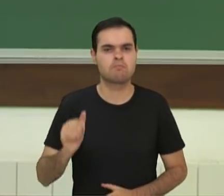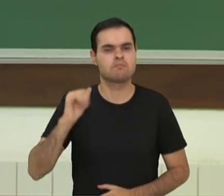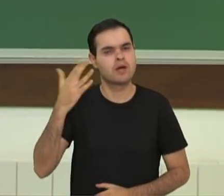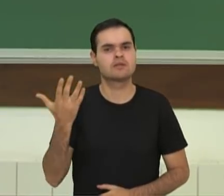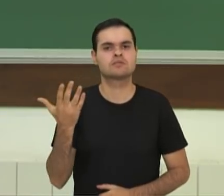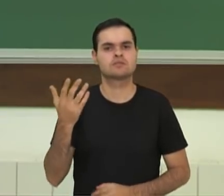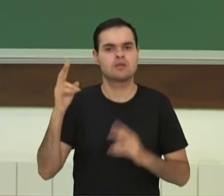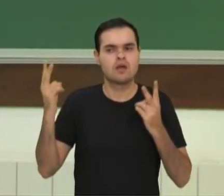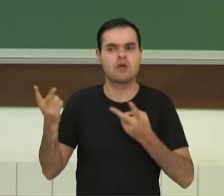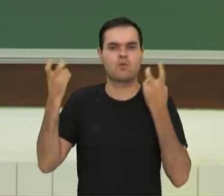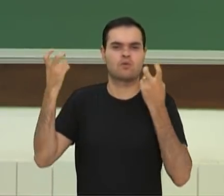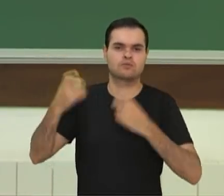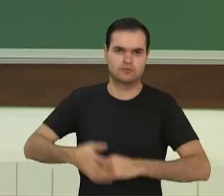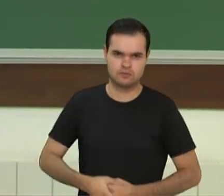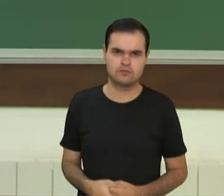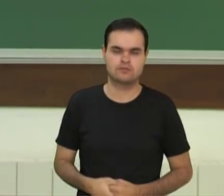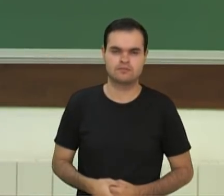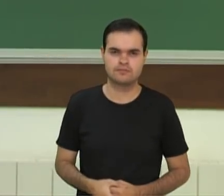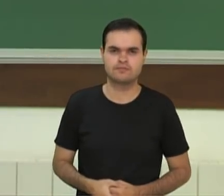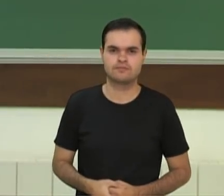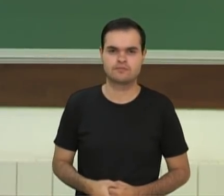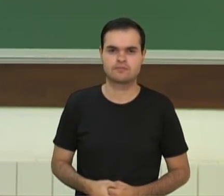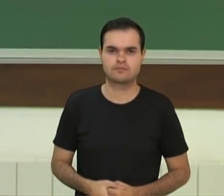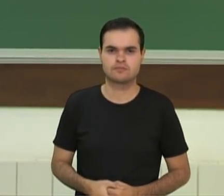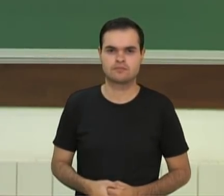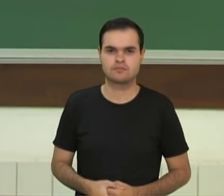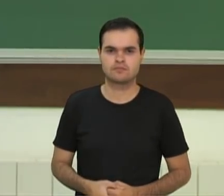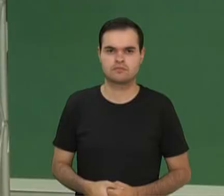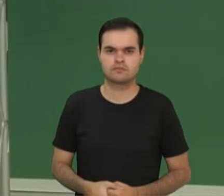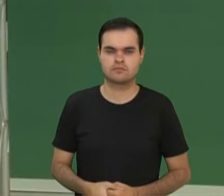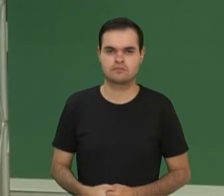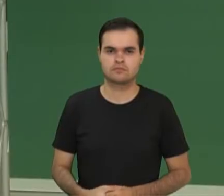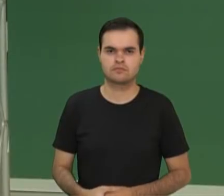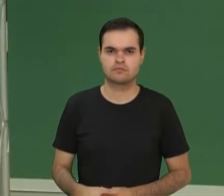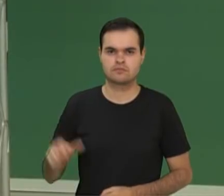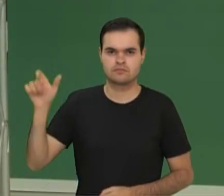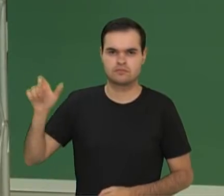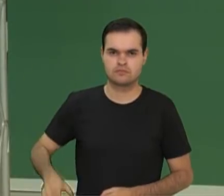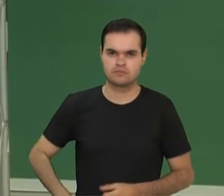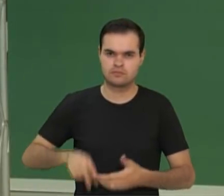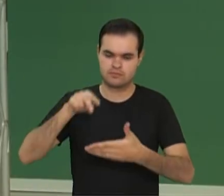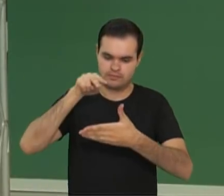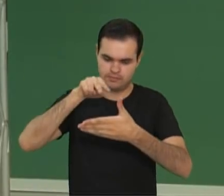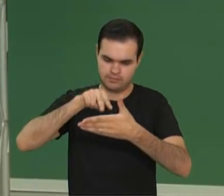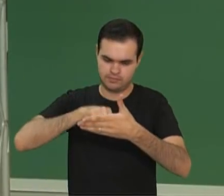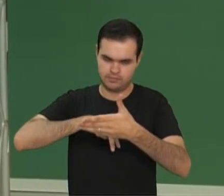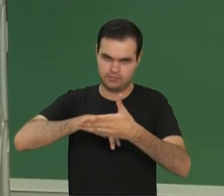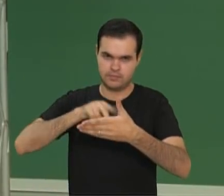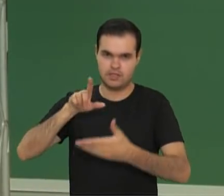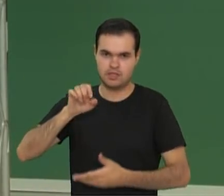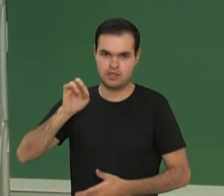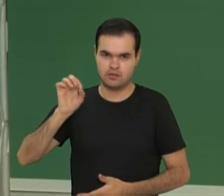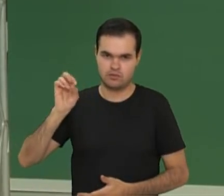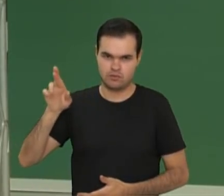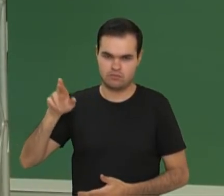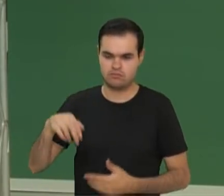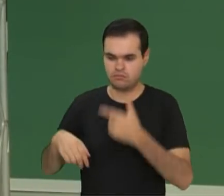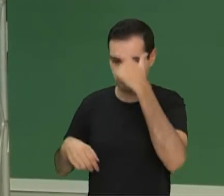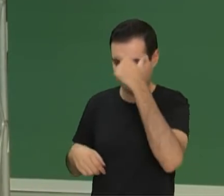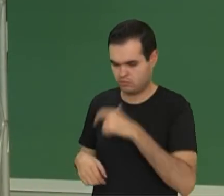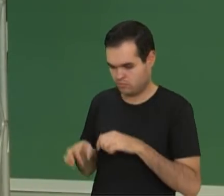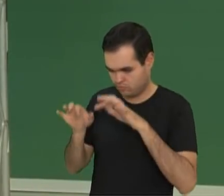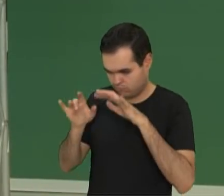mais reconhecida, certo? E o leitor? Assim como o articulista ele pode ter uma